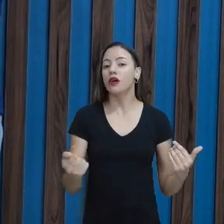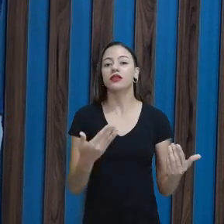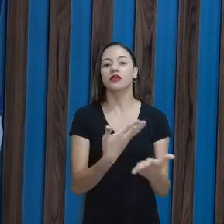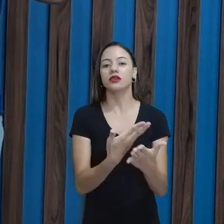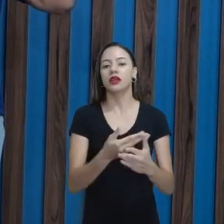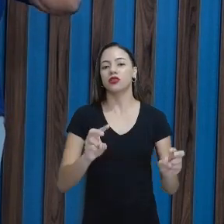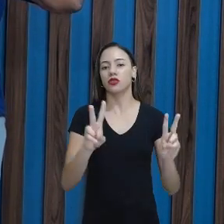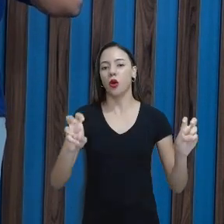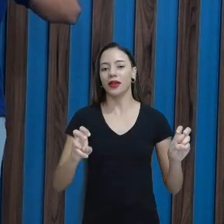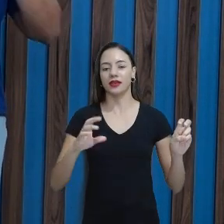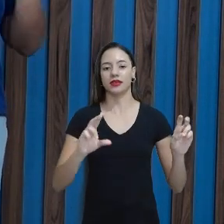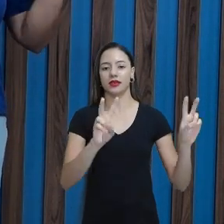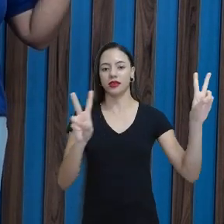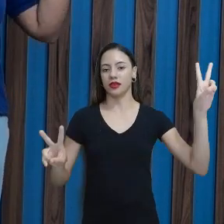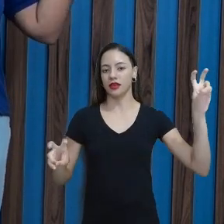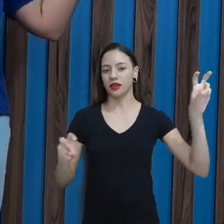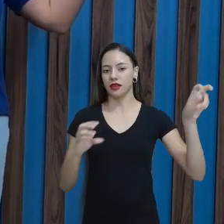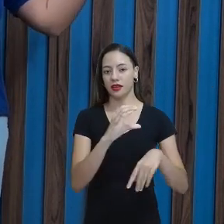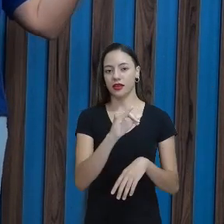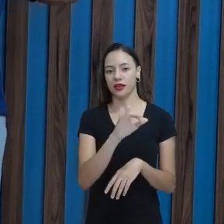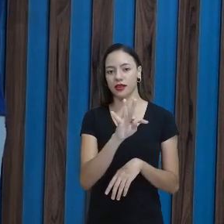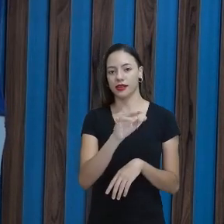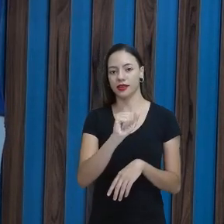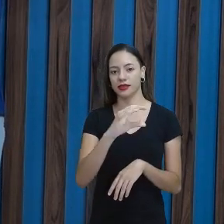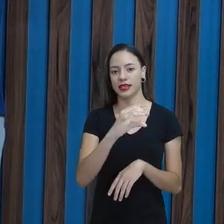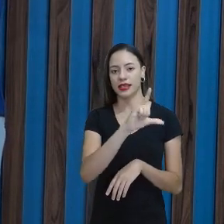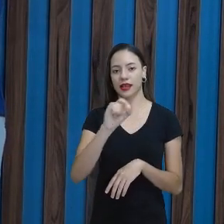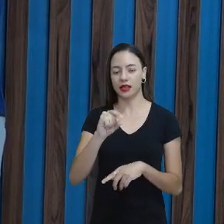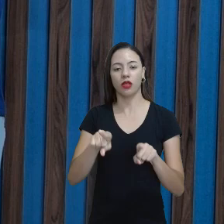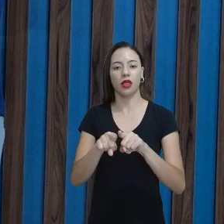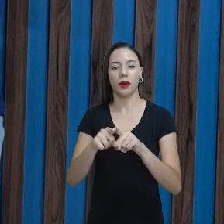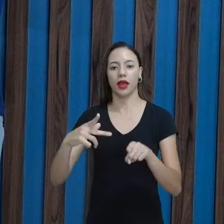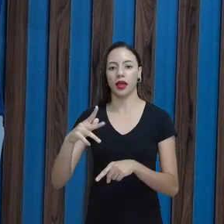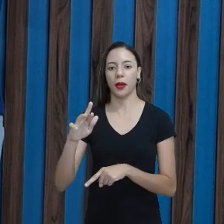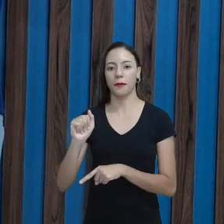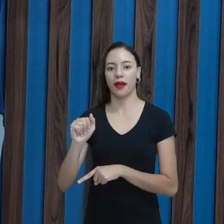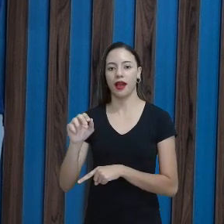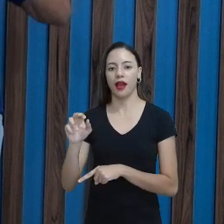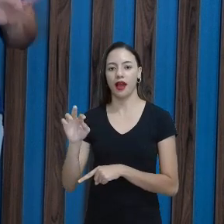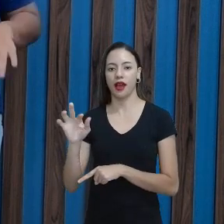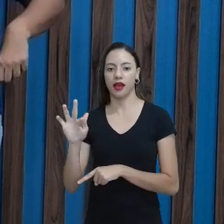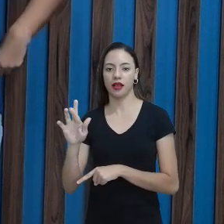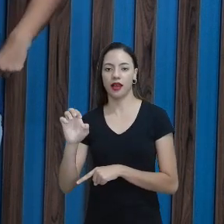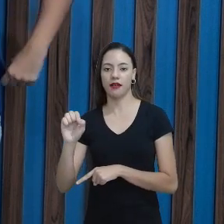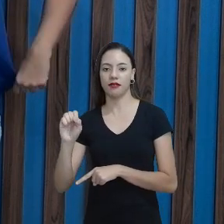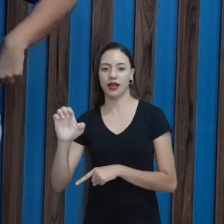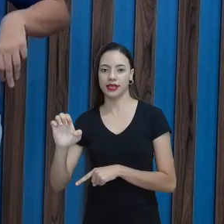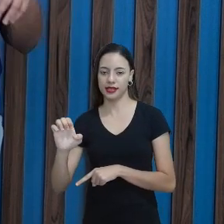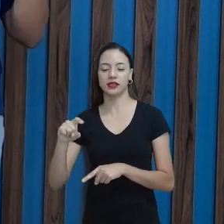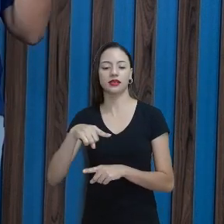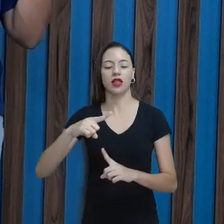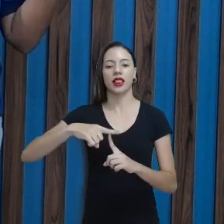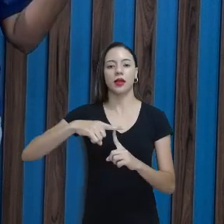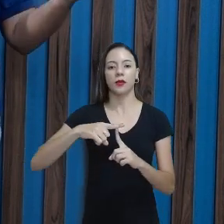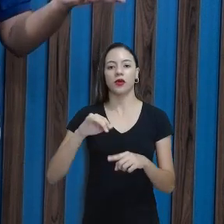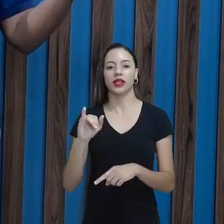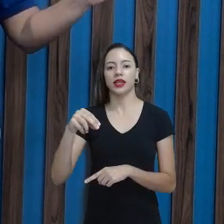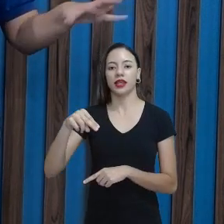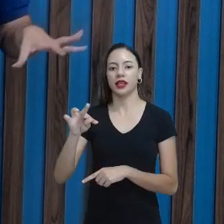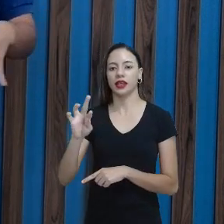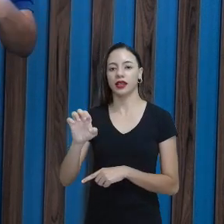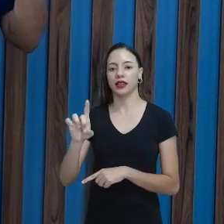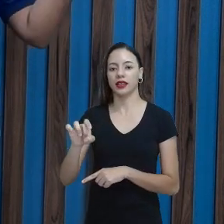citação e paráfrase, que são formas de intertextualidade. E a gente vai também descobrir como usar a